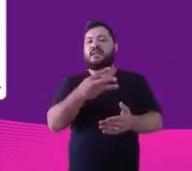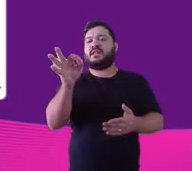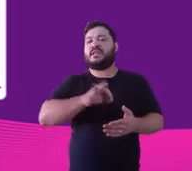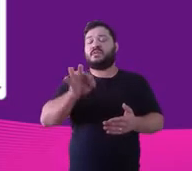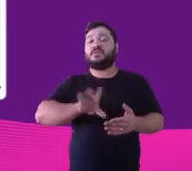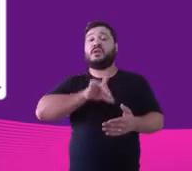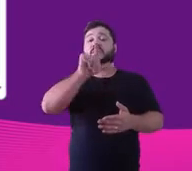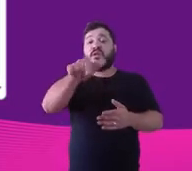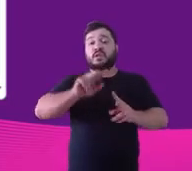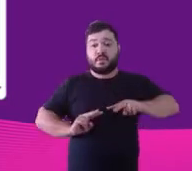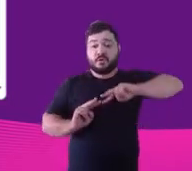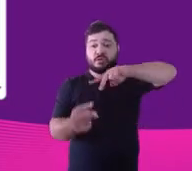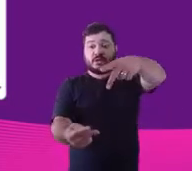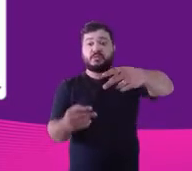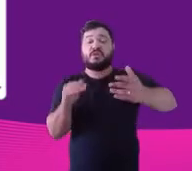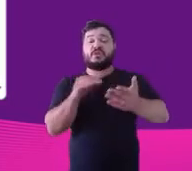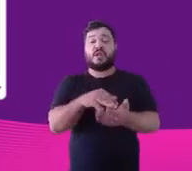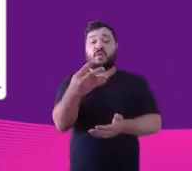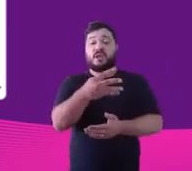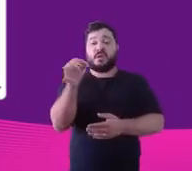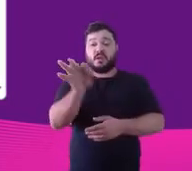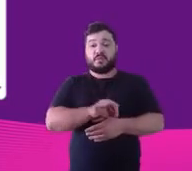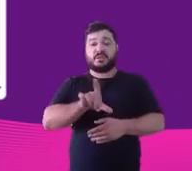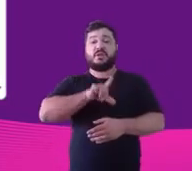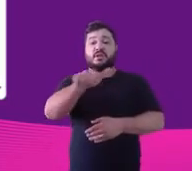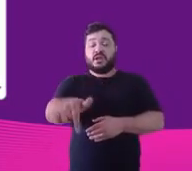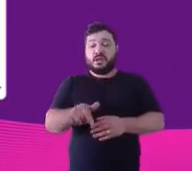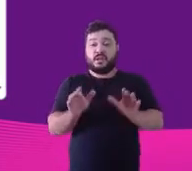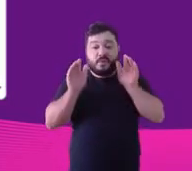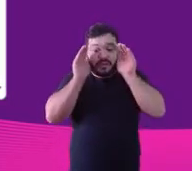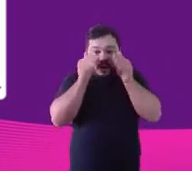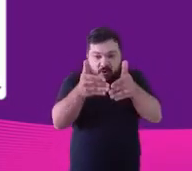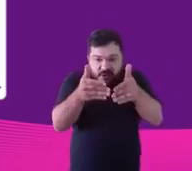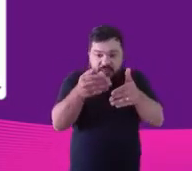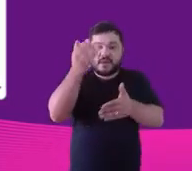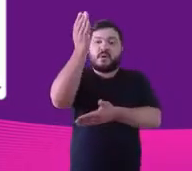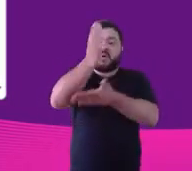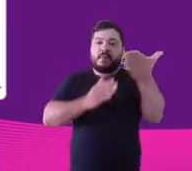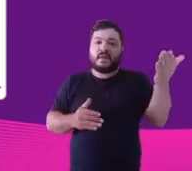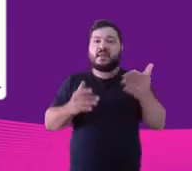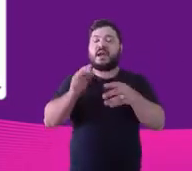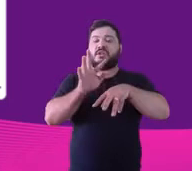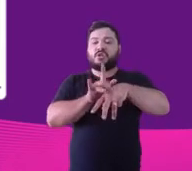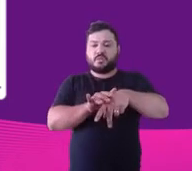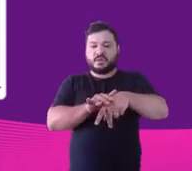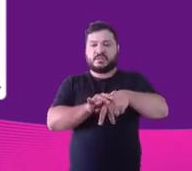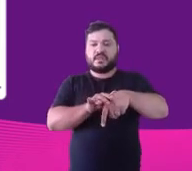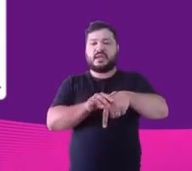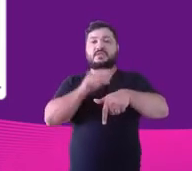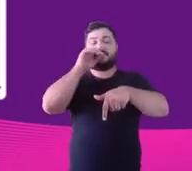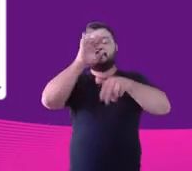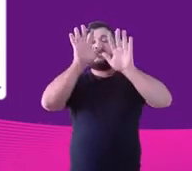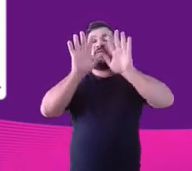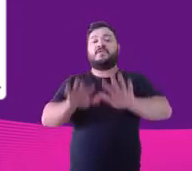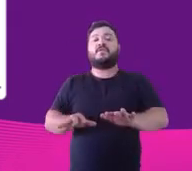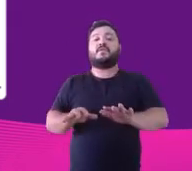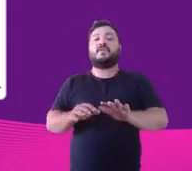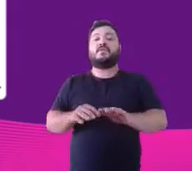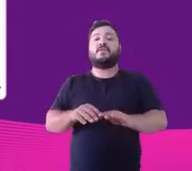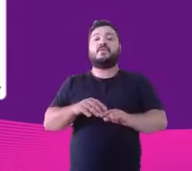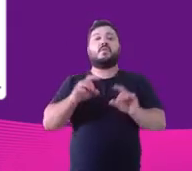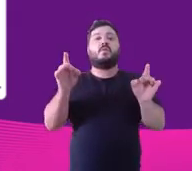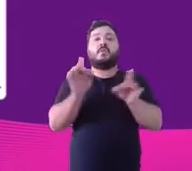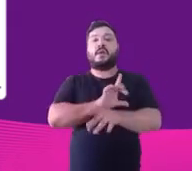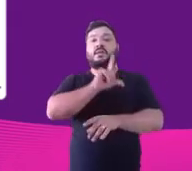depois dos 40 44 por cento e depois da consolidação metade do paciente ficou em remissão completa